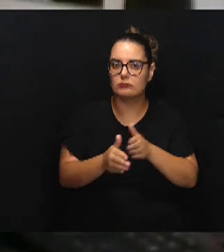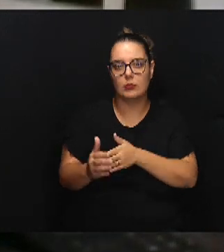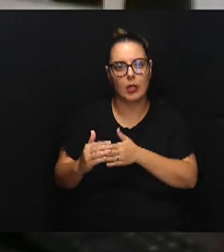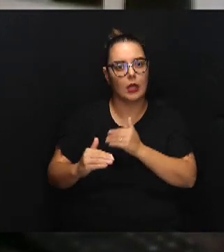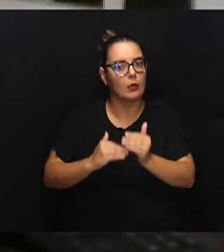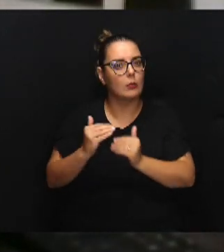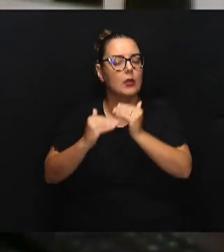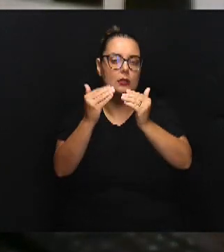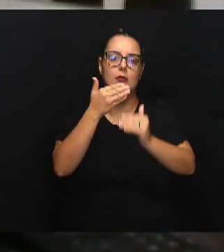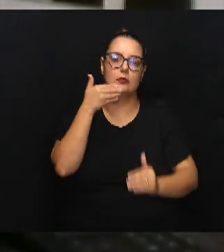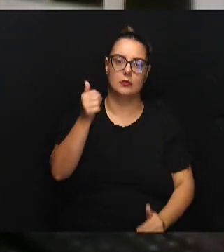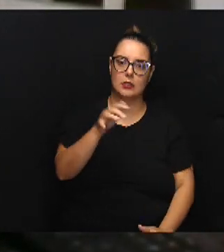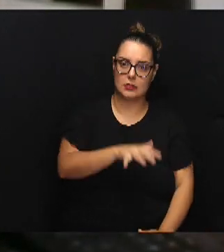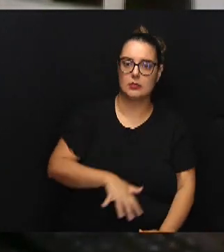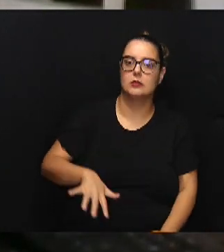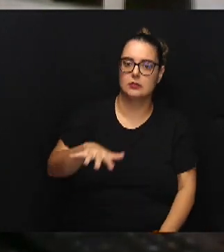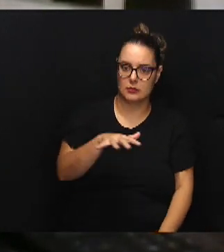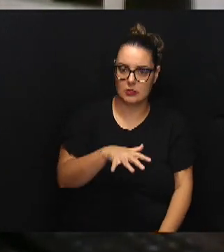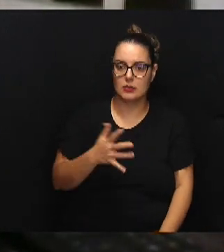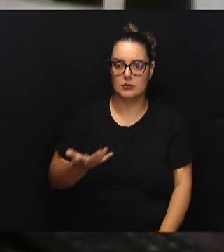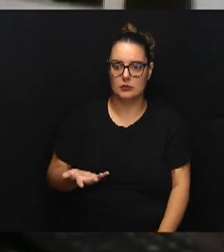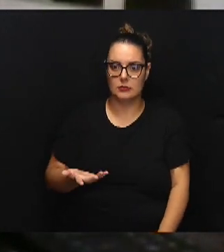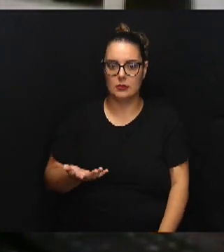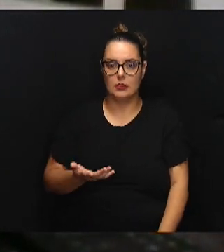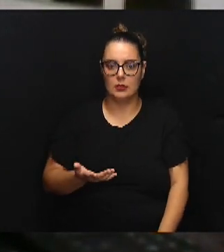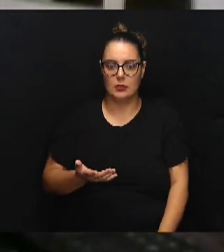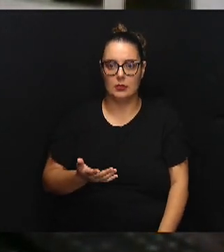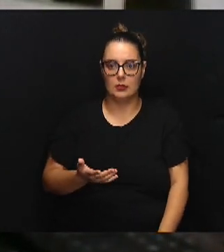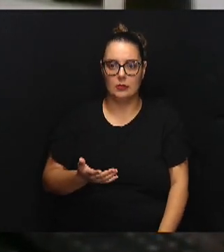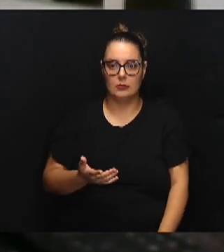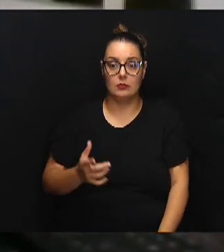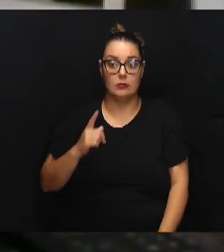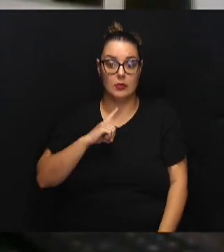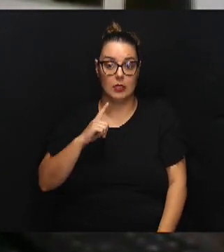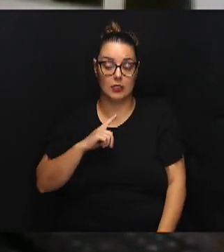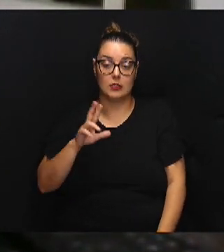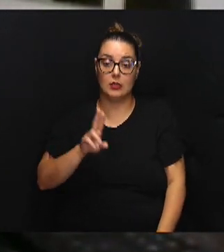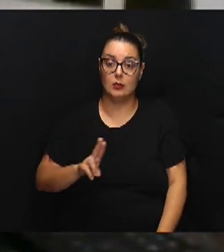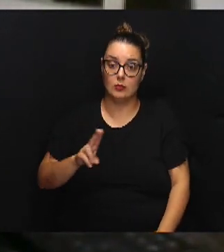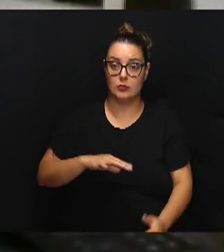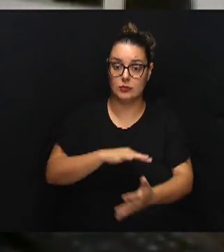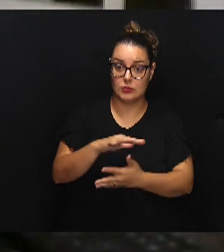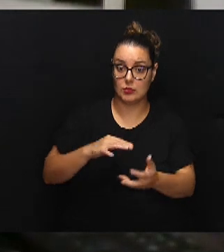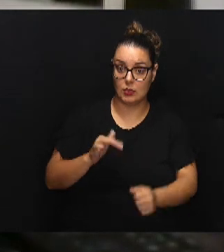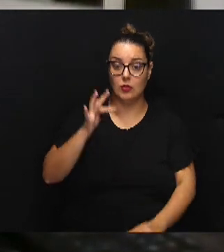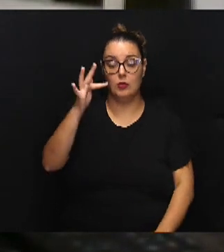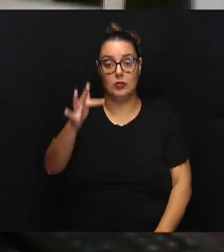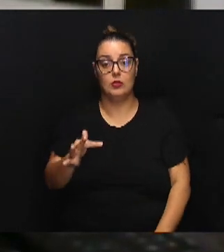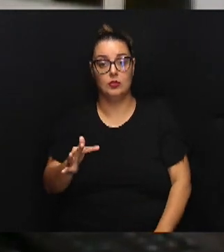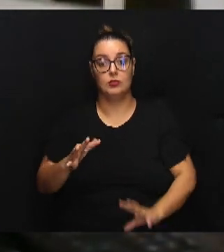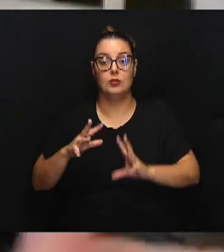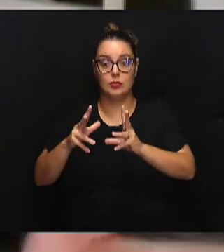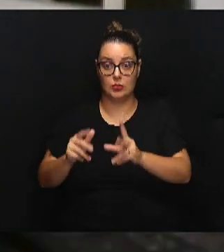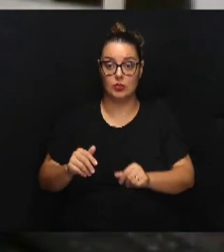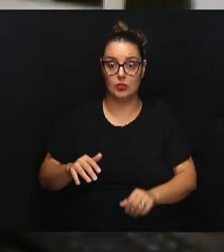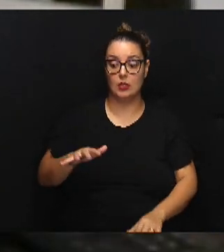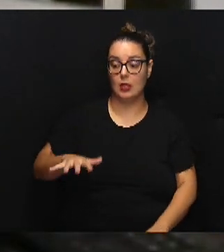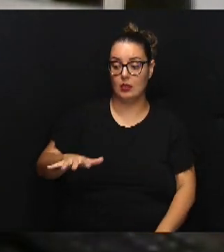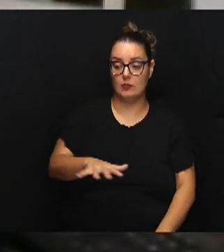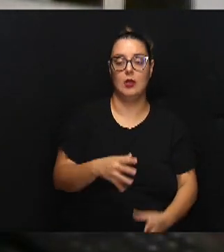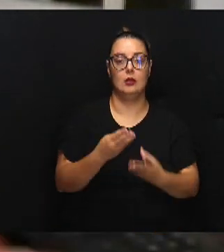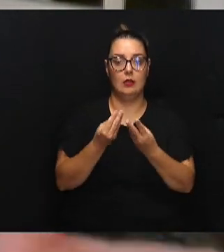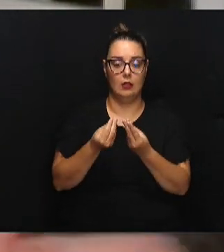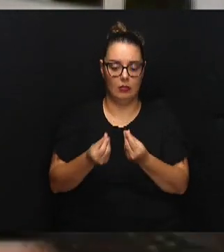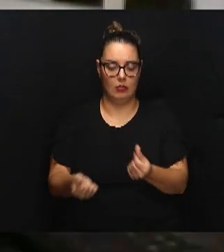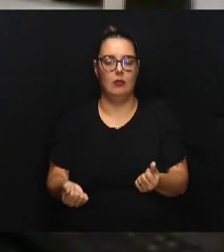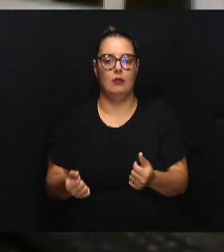essas áreas, né, para, enfim, ter um uso aí sustentável e futuro de todas essas áreas degradadas,